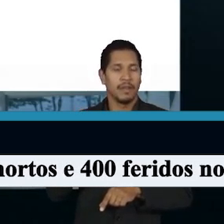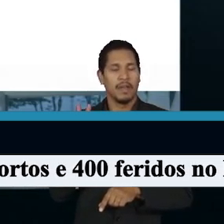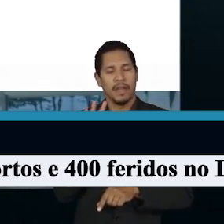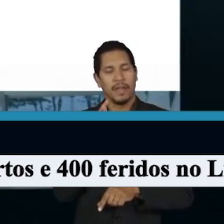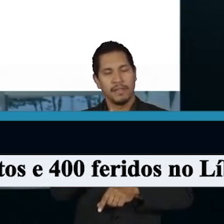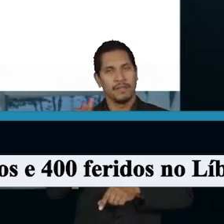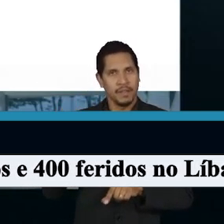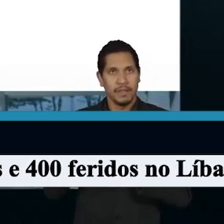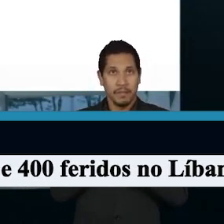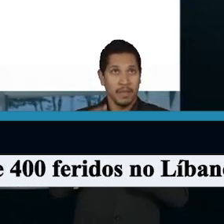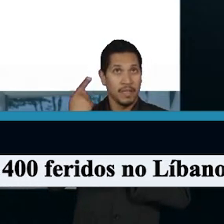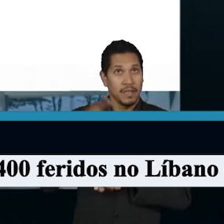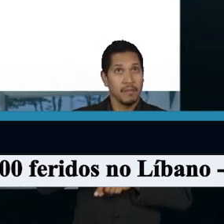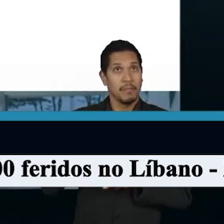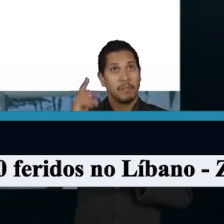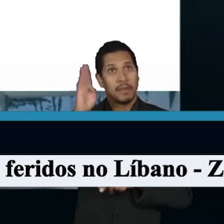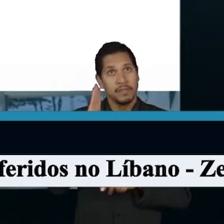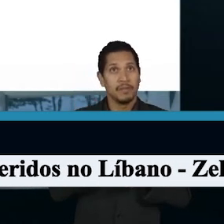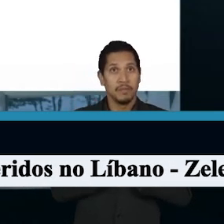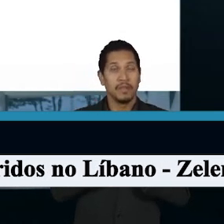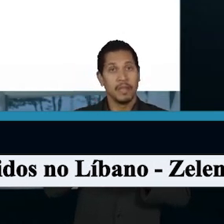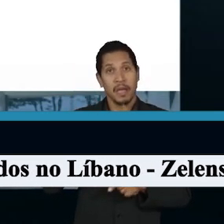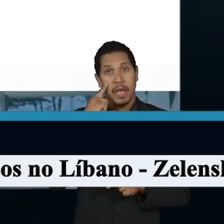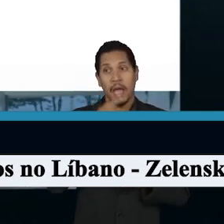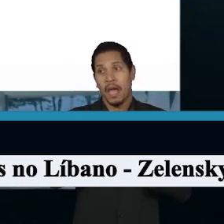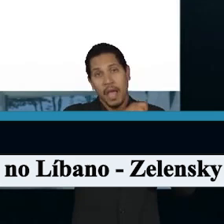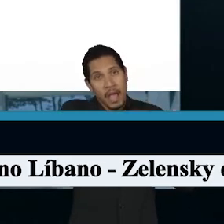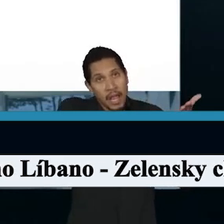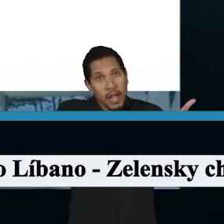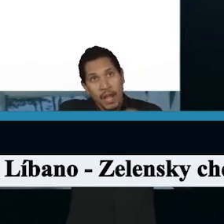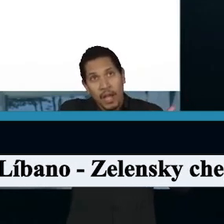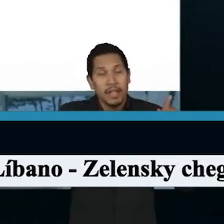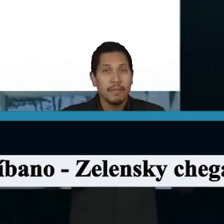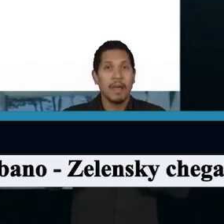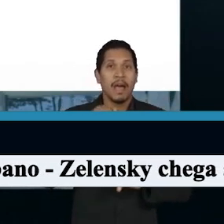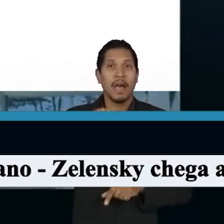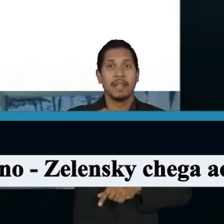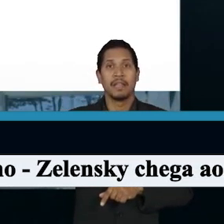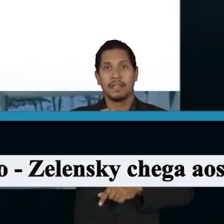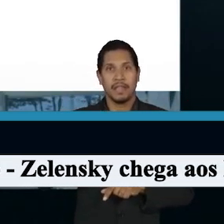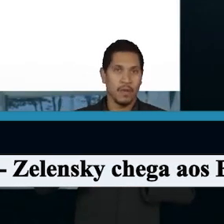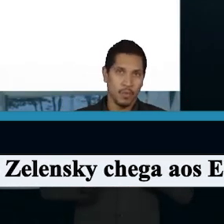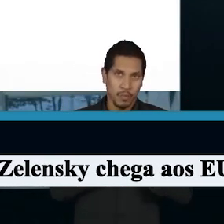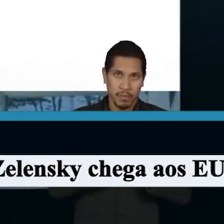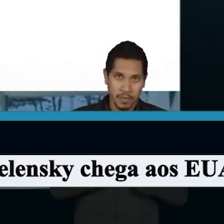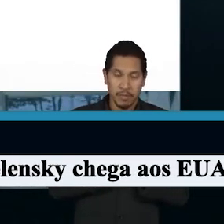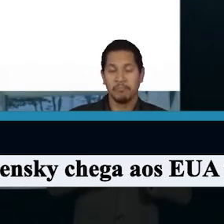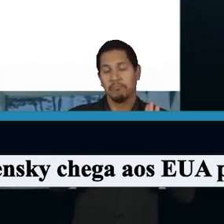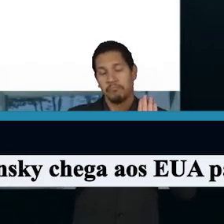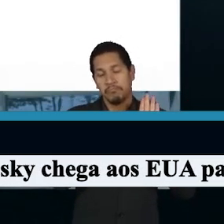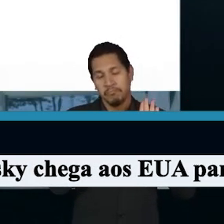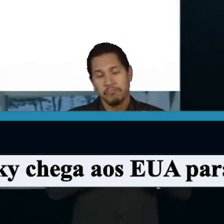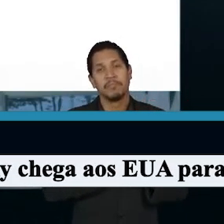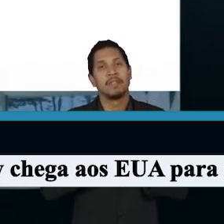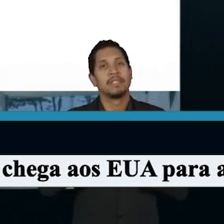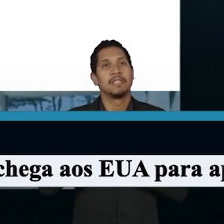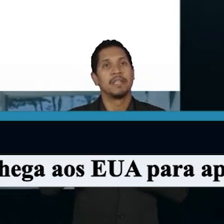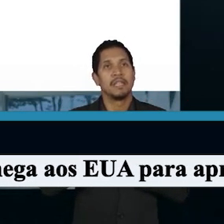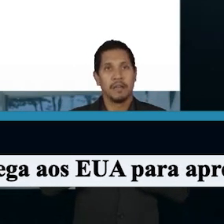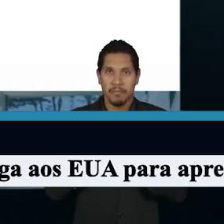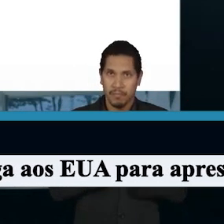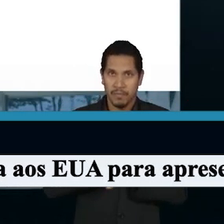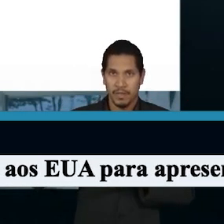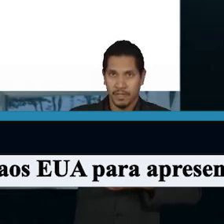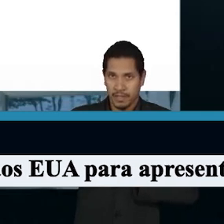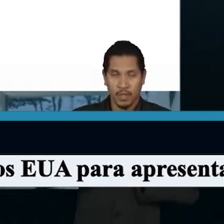A Anatel e a Polícia Federal, relatórios de acessos irregulares à plataforma. E a Secretaria Judiciária do STF,